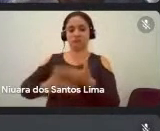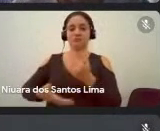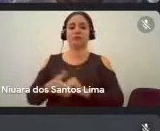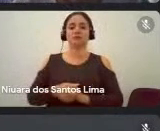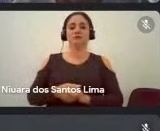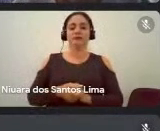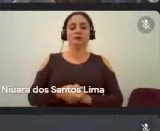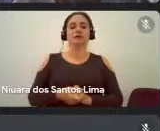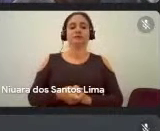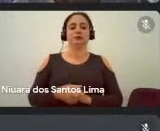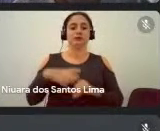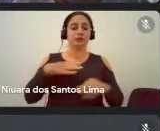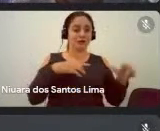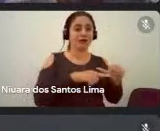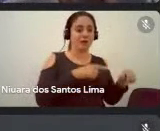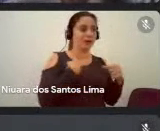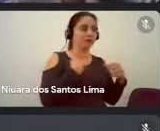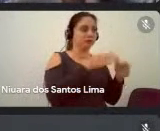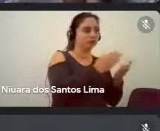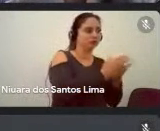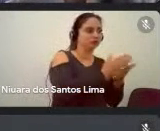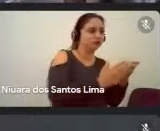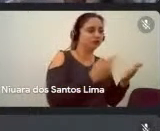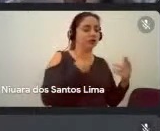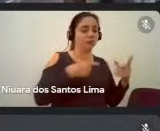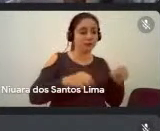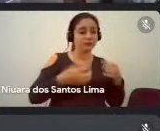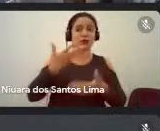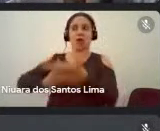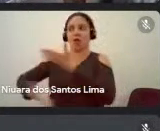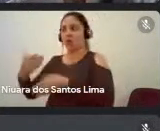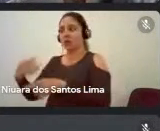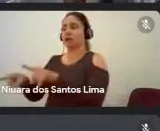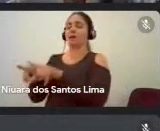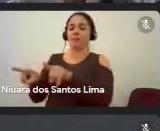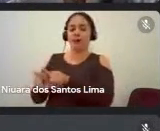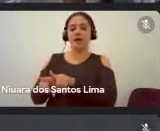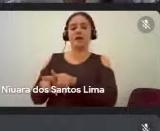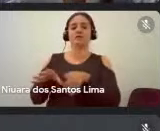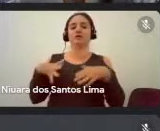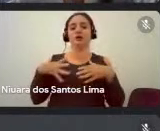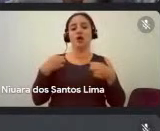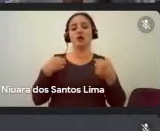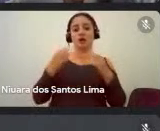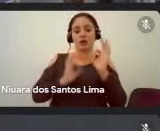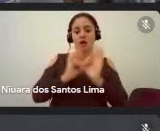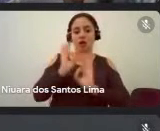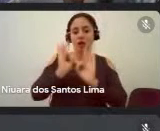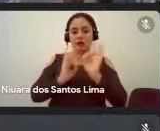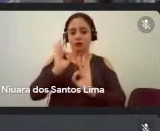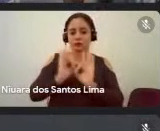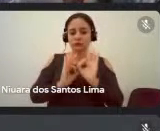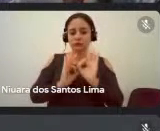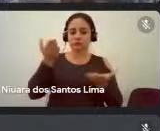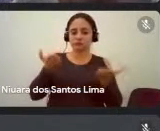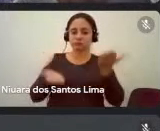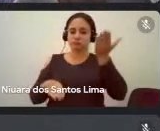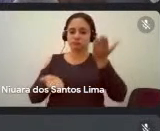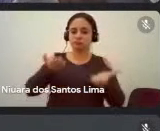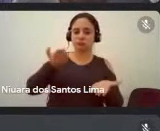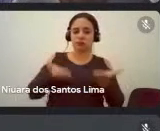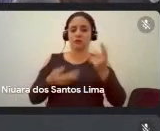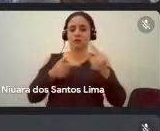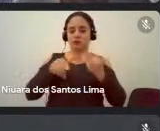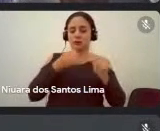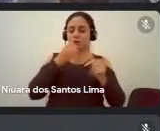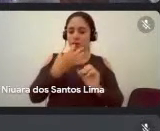tempo que eu tenho que tirar tempo para trabalhar, tenho que tirar tempo para interagir, então tenho sempre que encontrar aqui o equilíbrio para que o trabalho